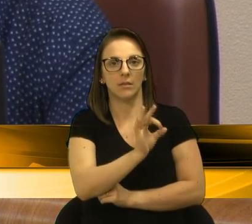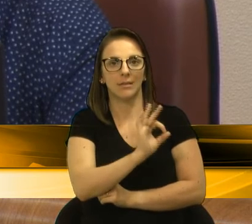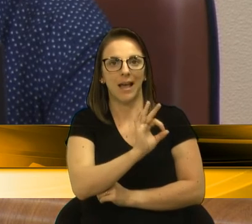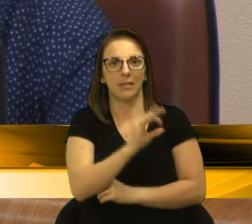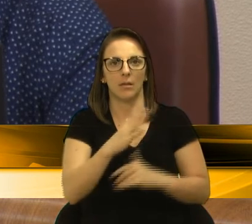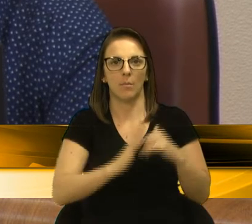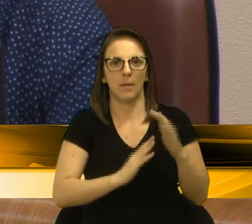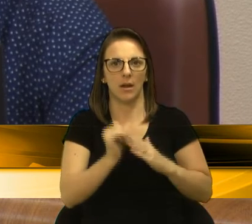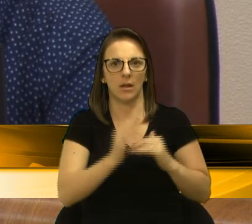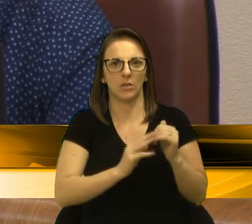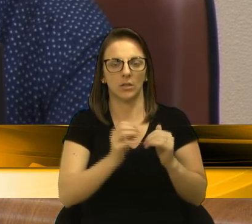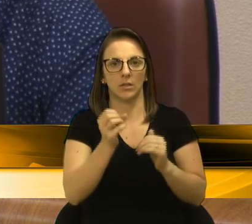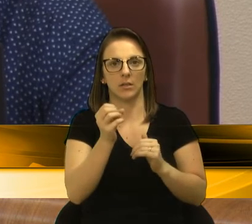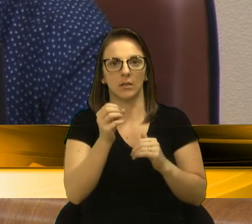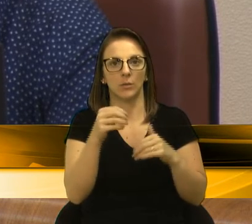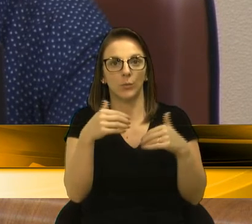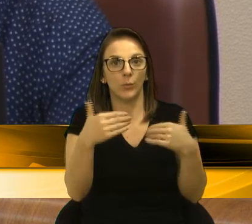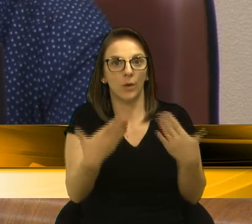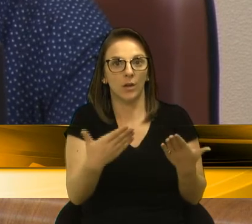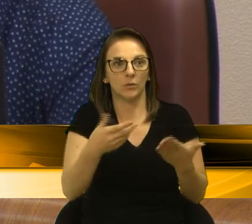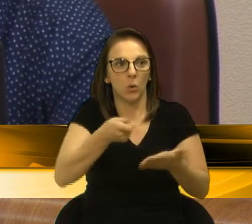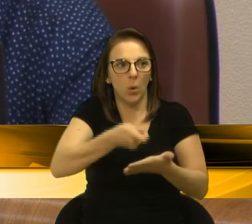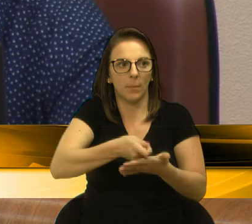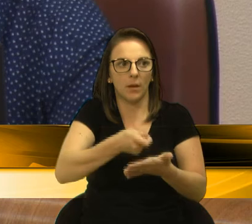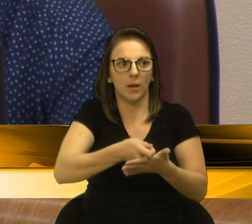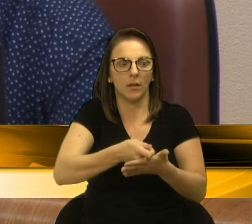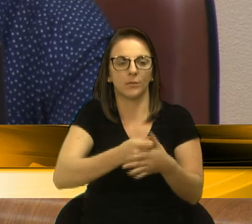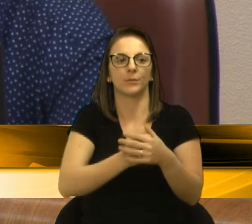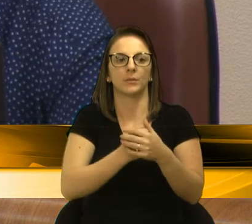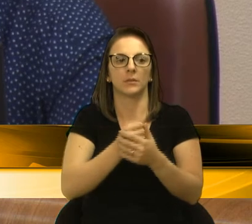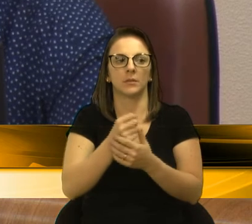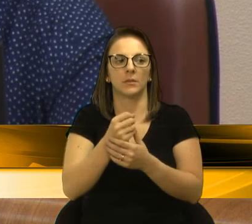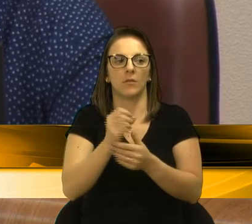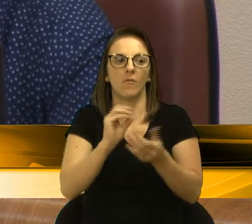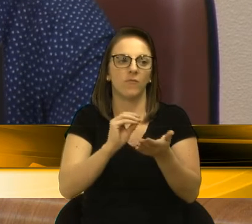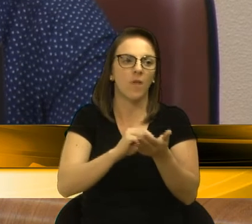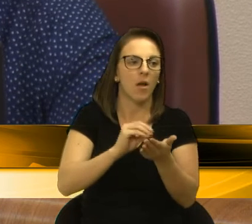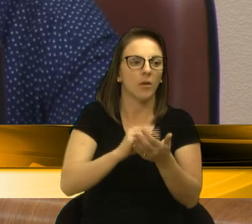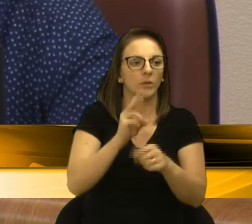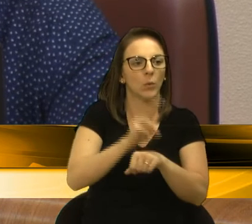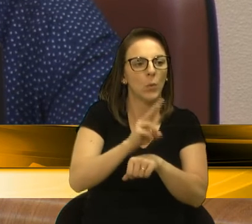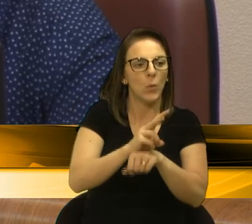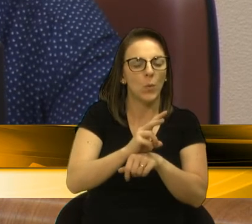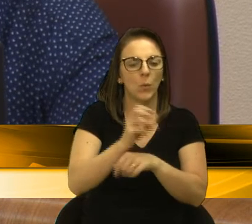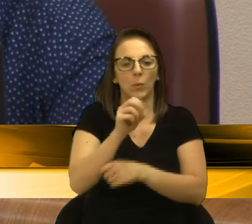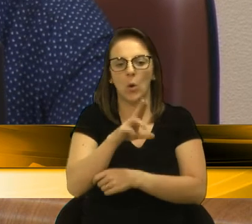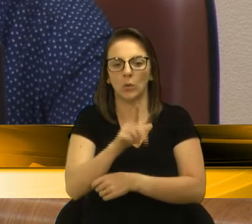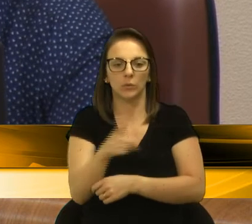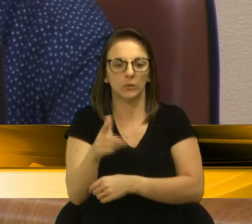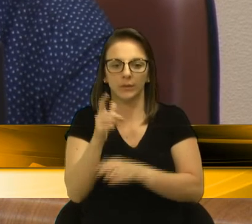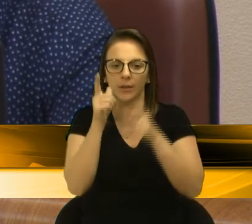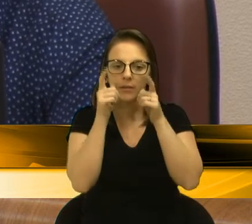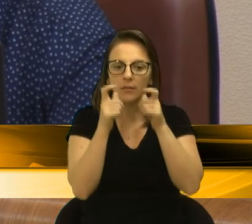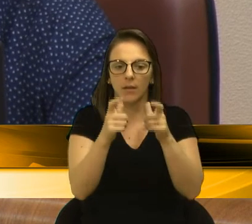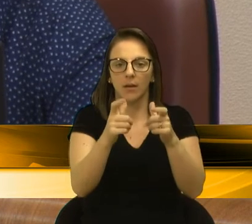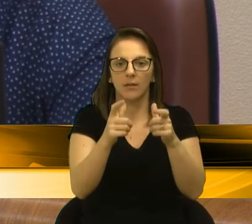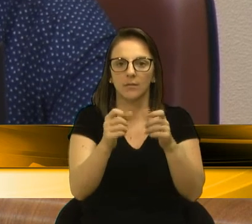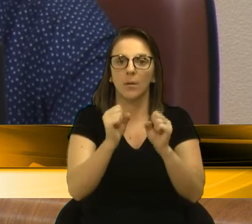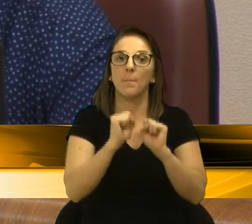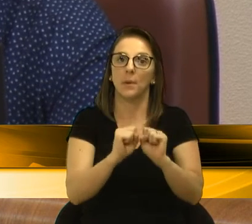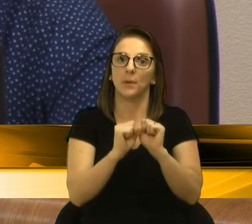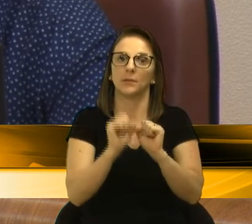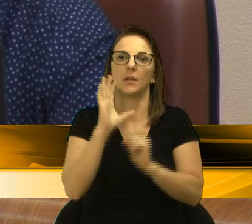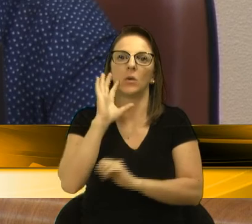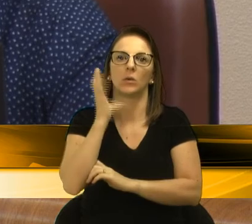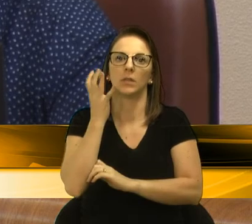é obrigado ou descuida ou se desinteressa em fazê-lo, pode ocorrer em tese a infração contemplada do